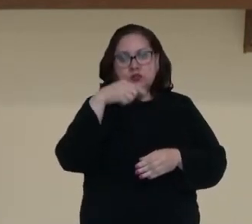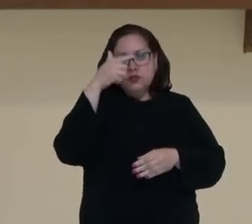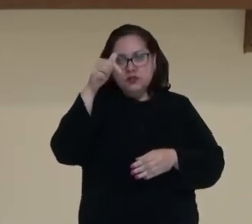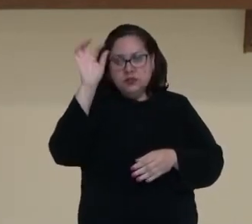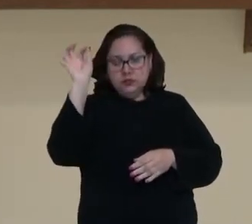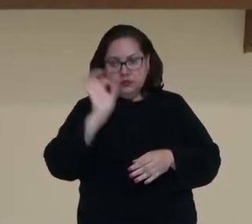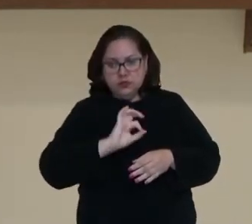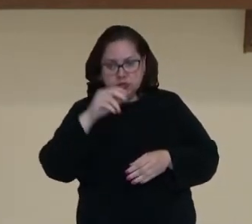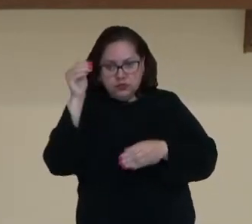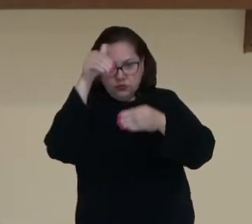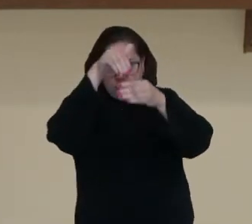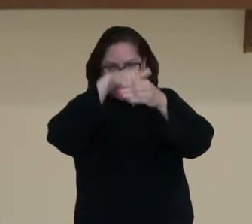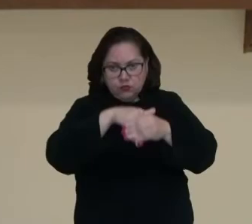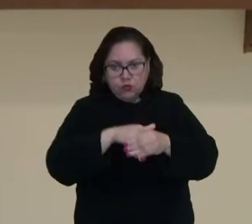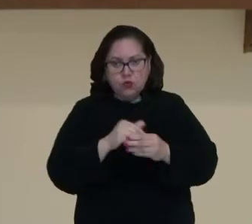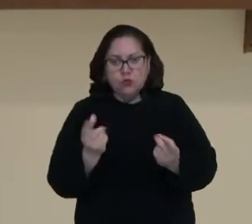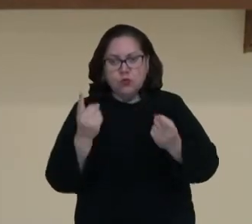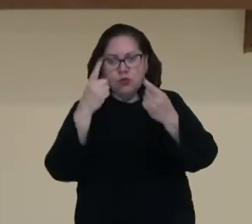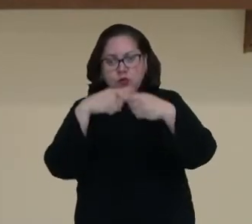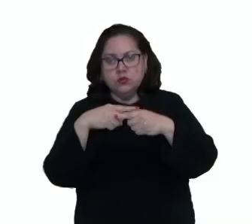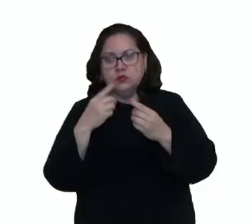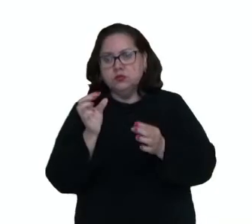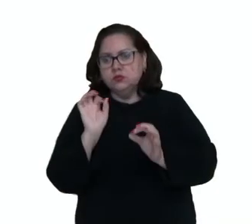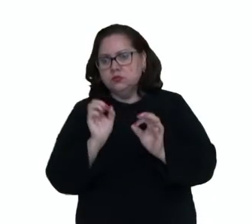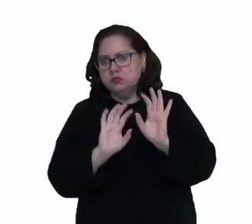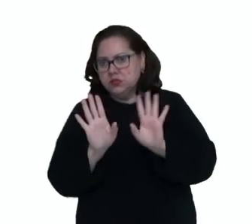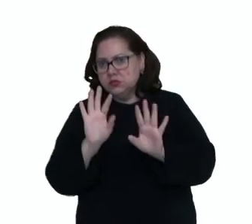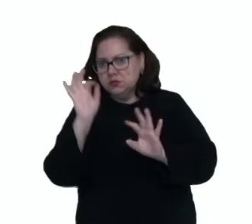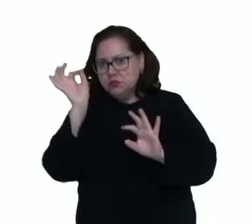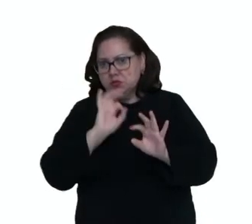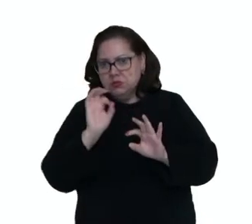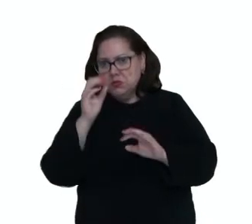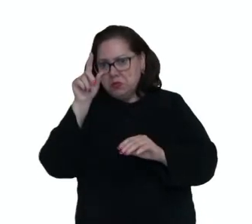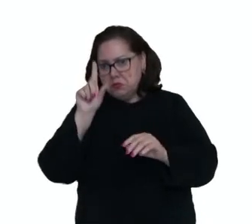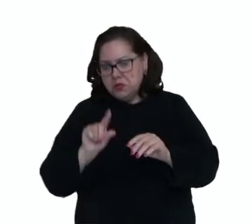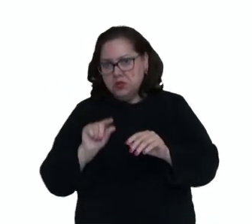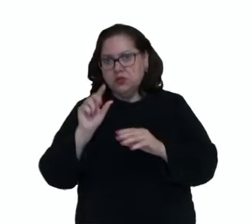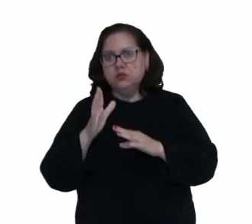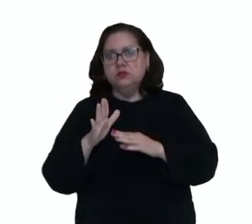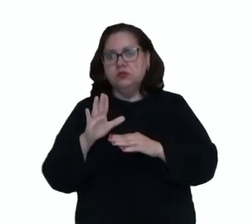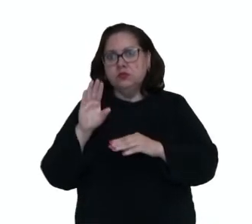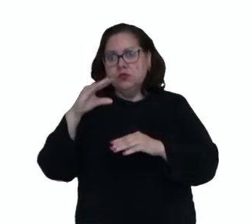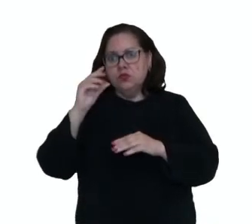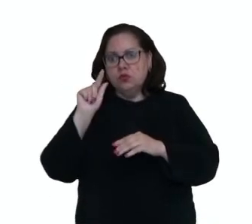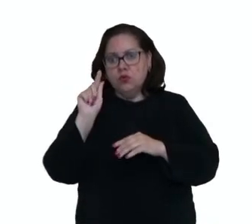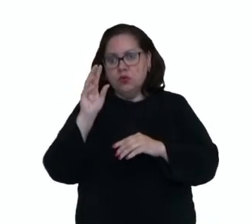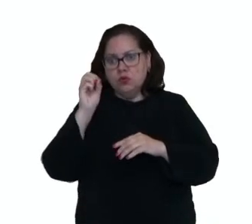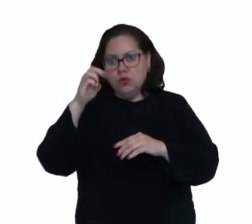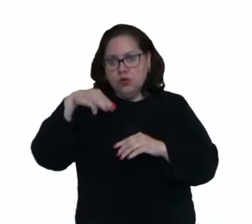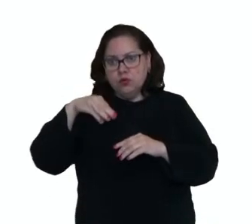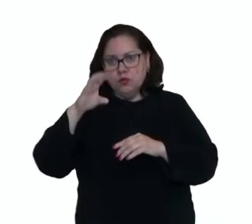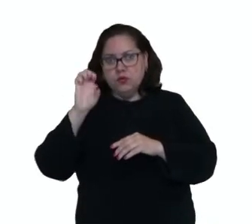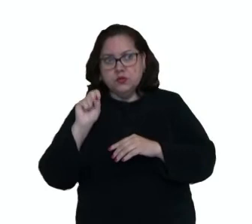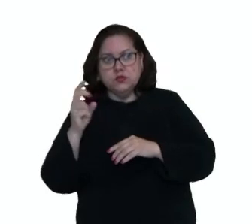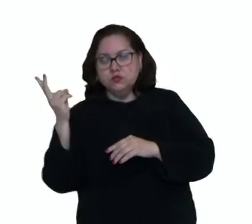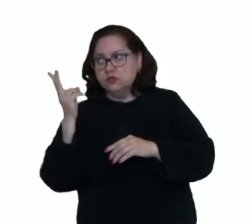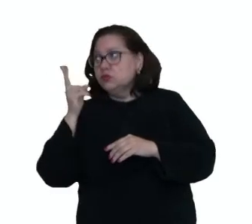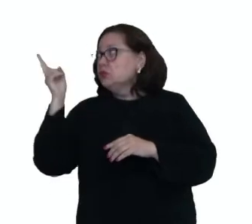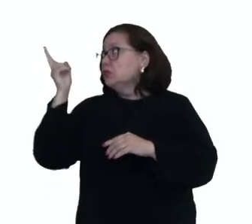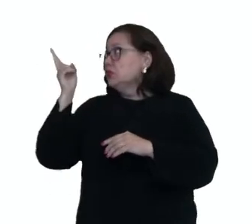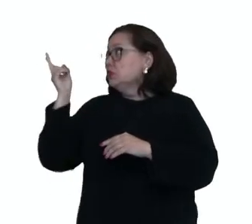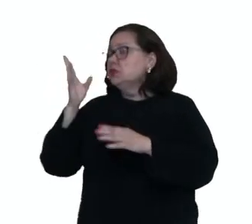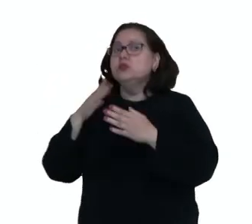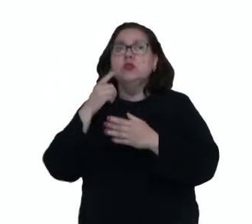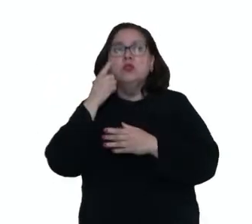48,7% dos votos, contra uma porcentagem bem menor de Eduardo Gomes e de Cristiano Machado, e nós